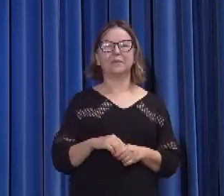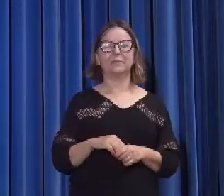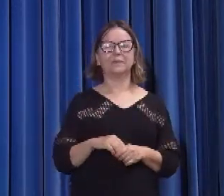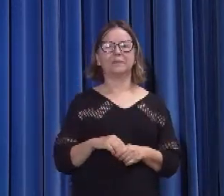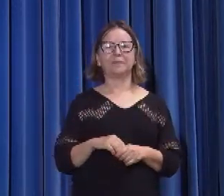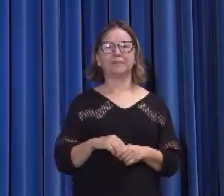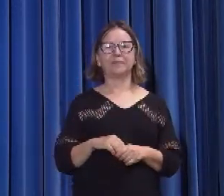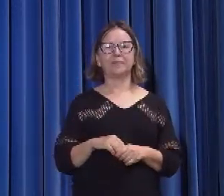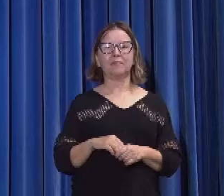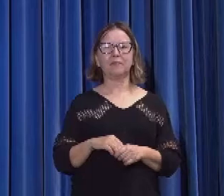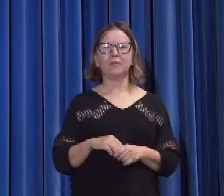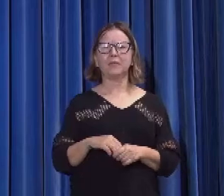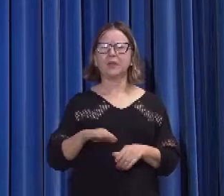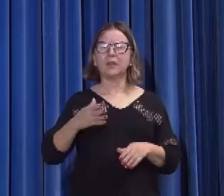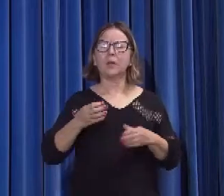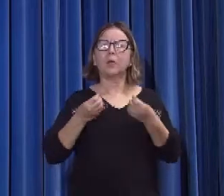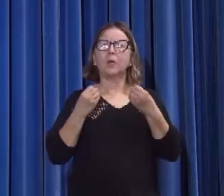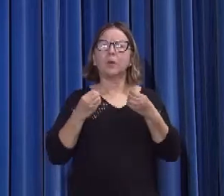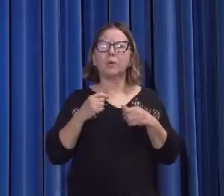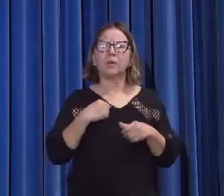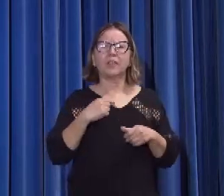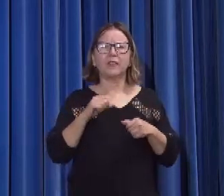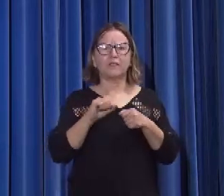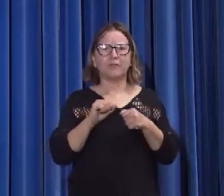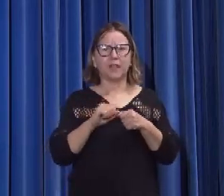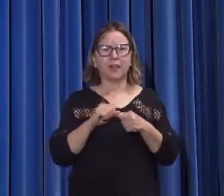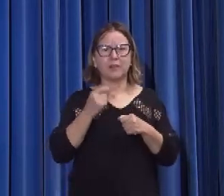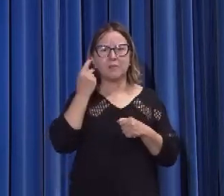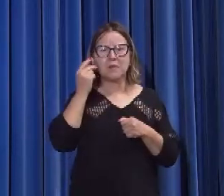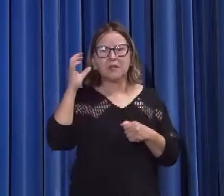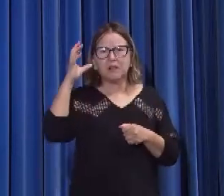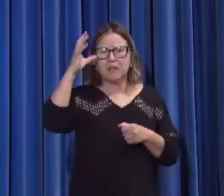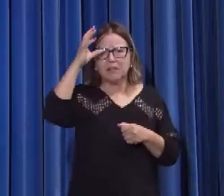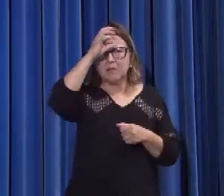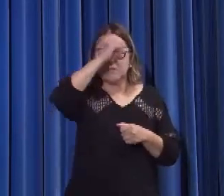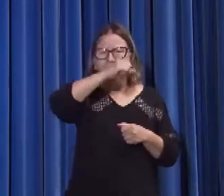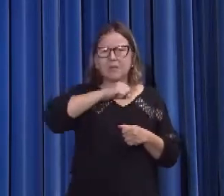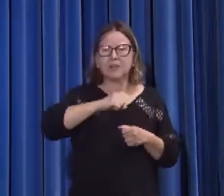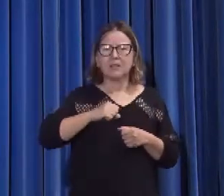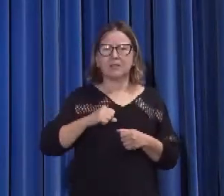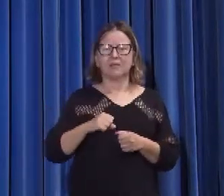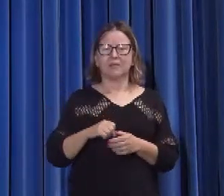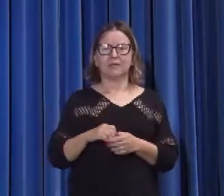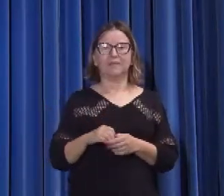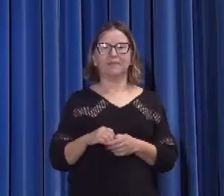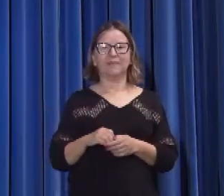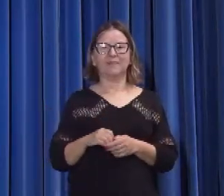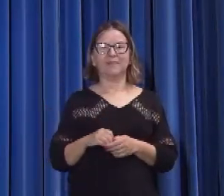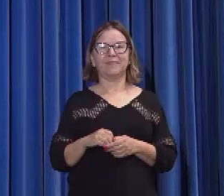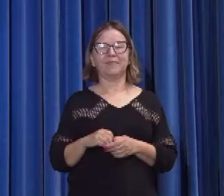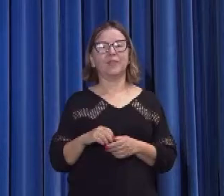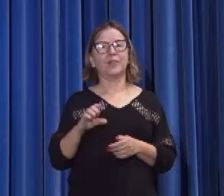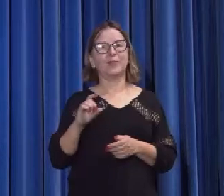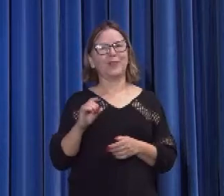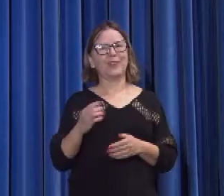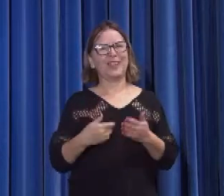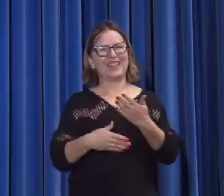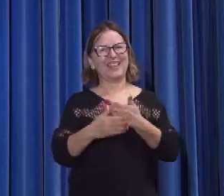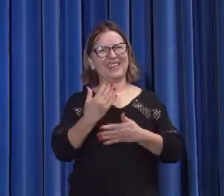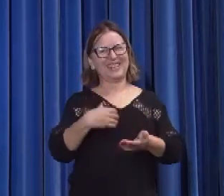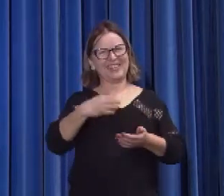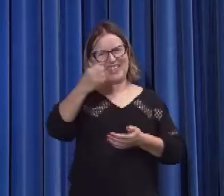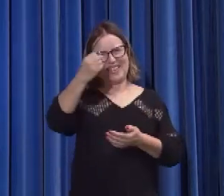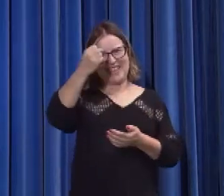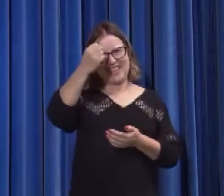Então, como que eu faço para compreender isso? Nós vamos compreender isso por revelação do Espírito